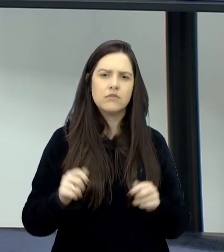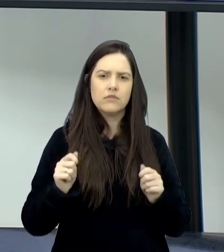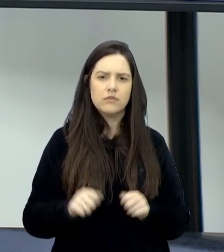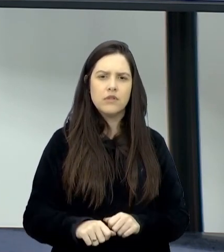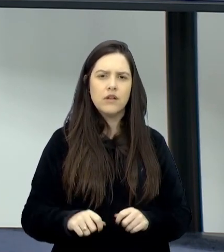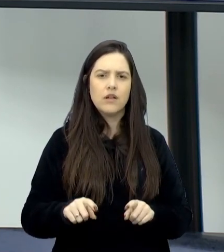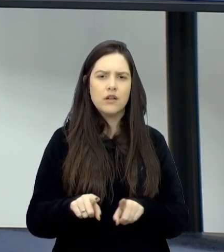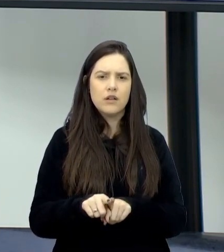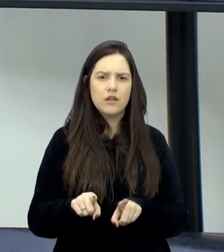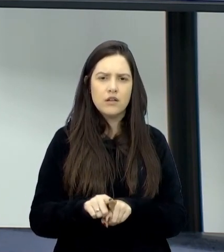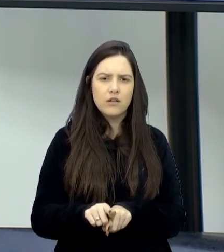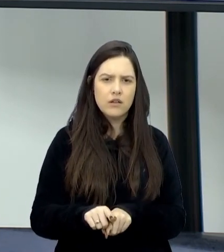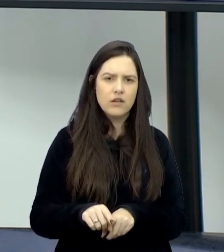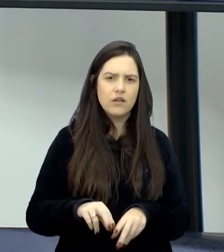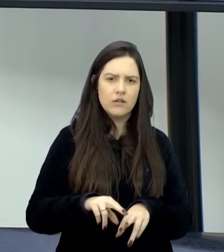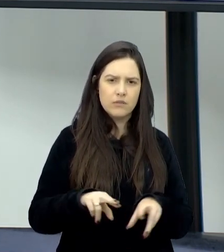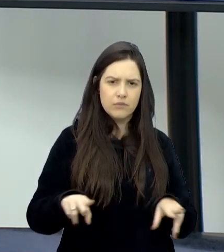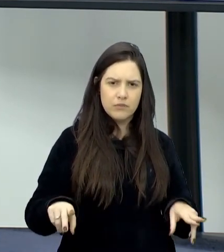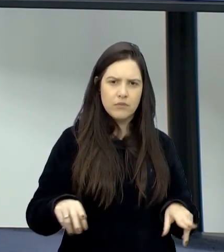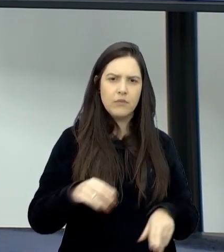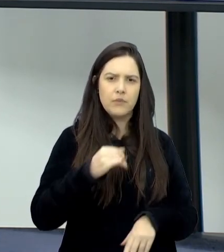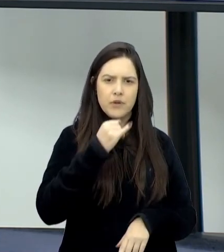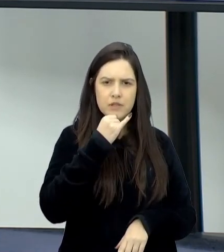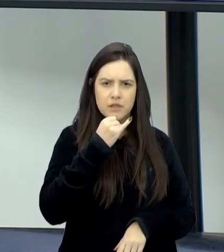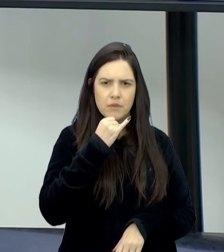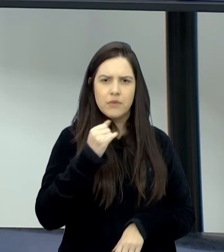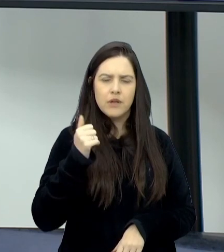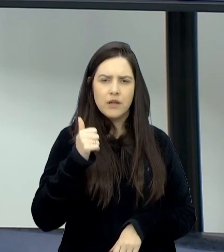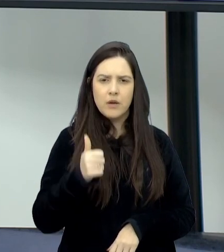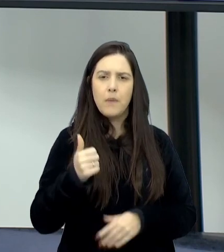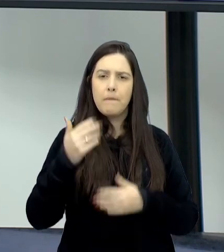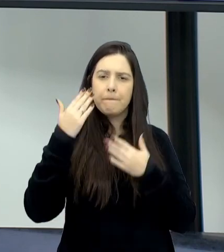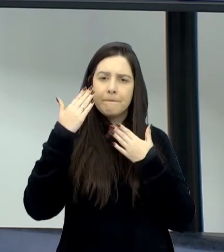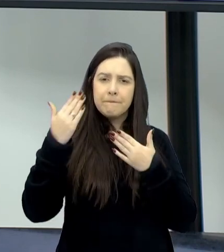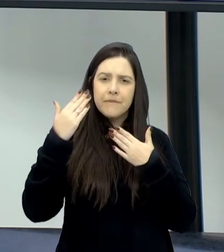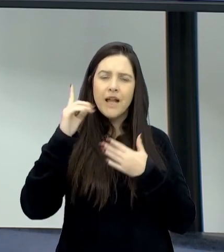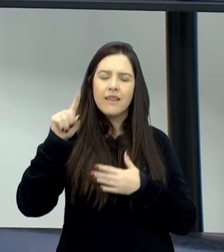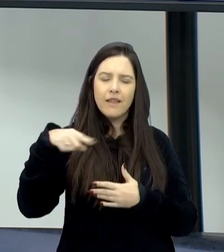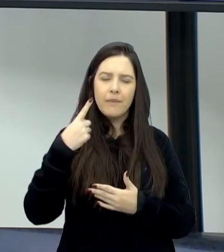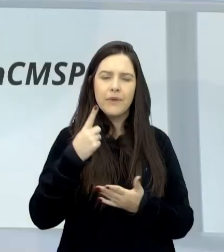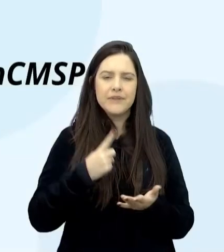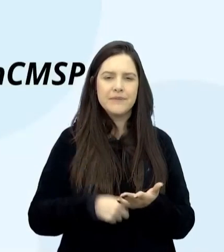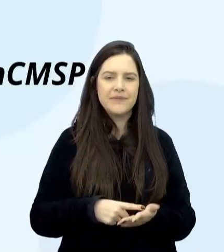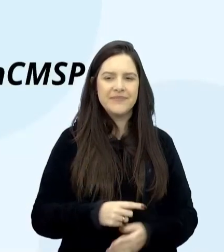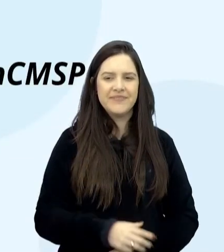aí na limpeza de um rio, por exemplo, de poluição. Muito obrigada e até a próxima.